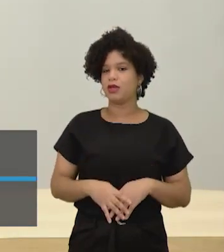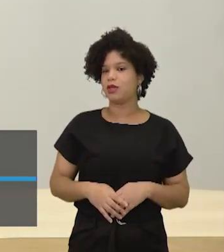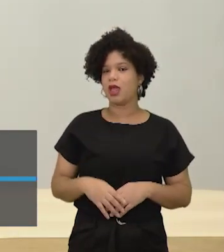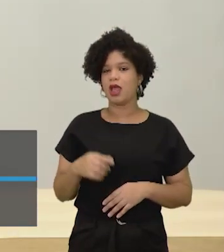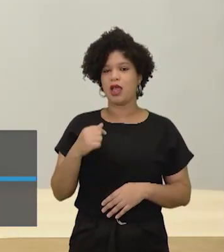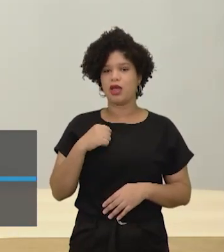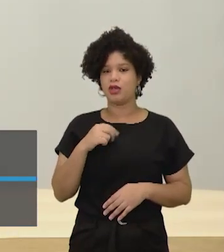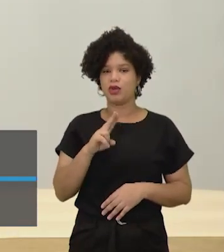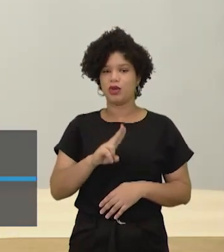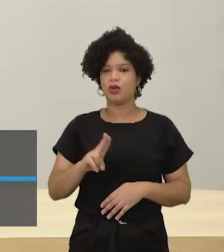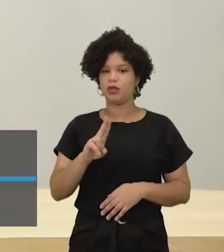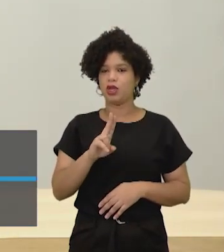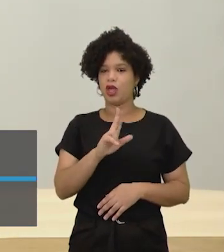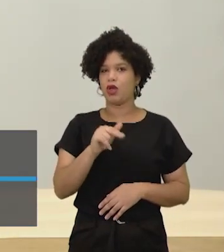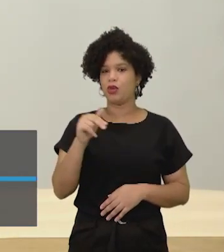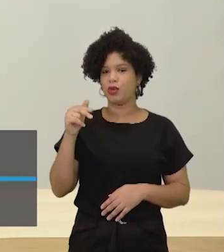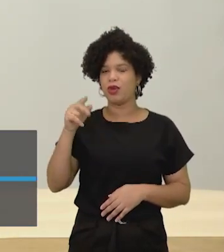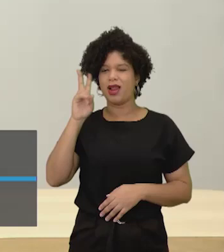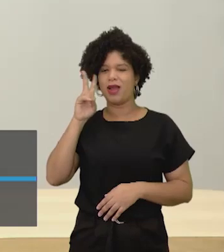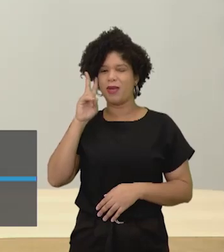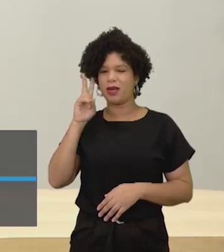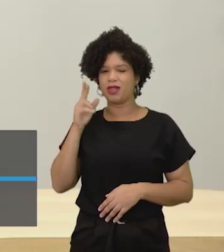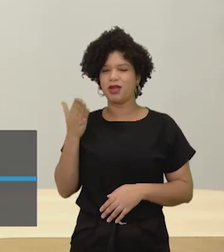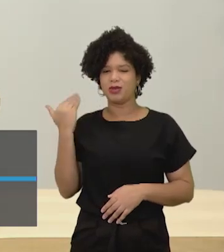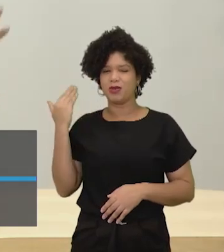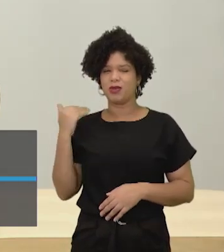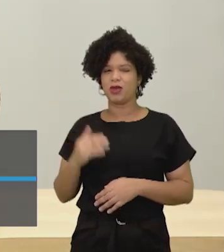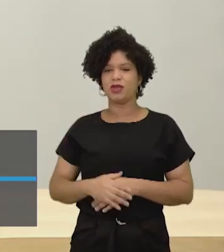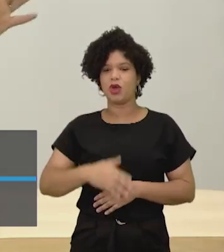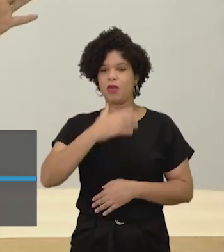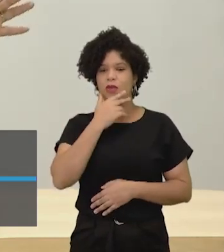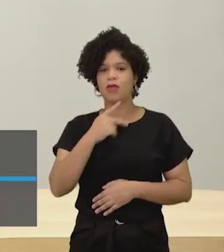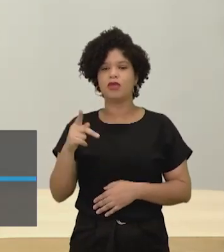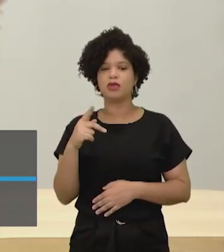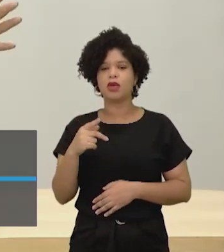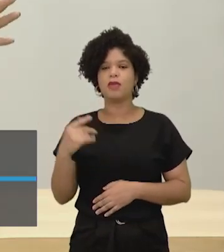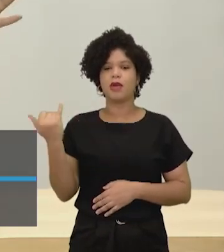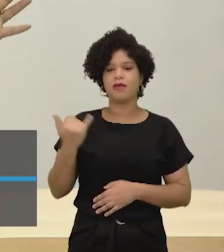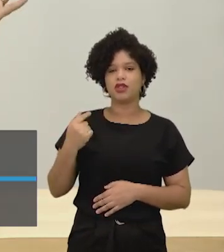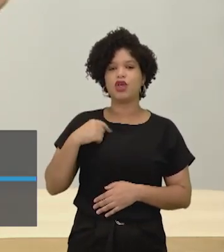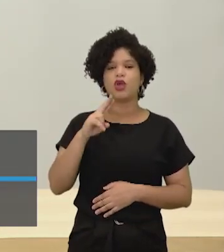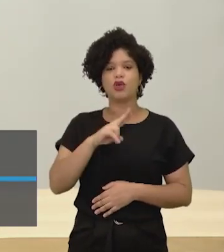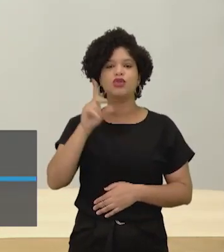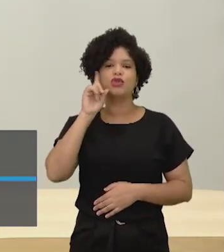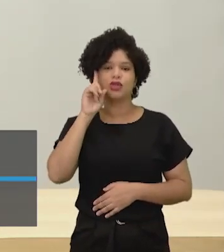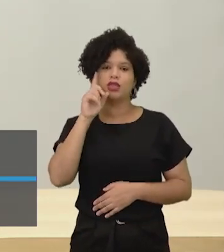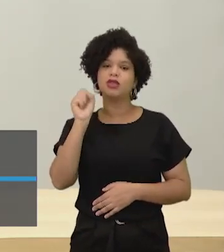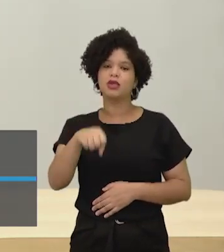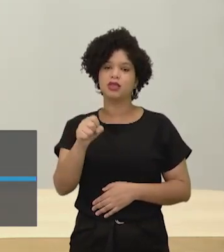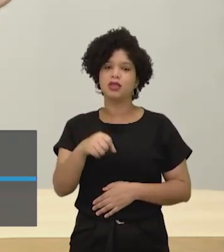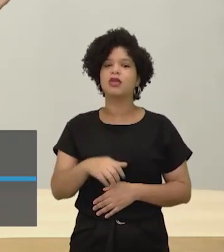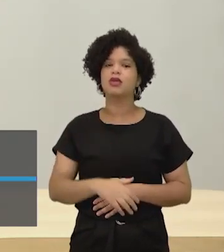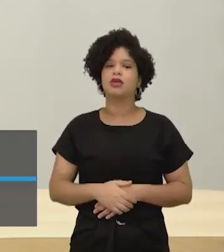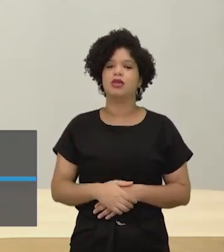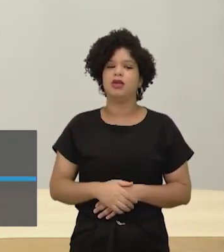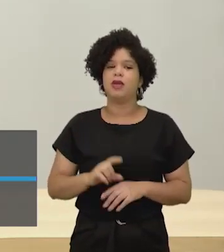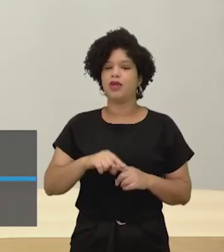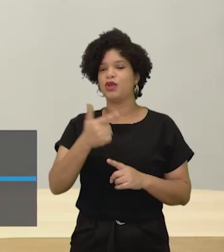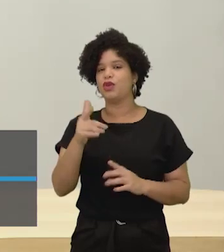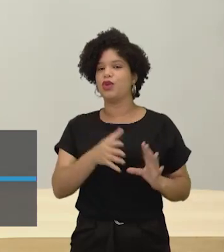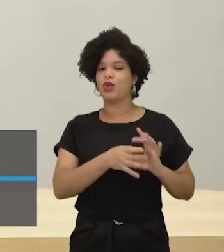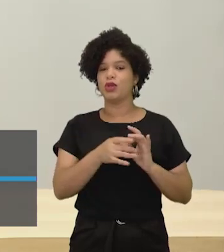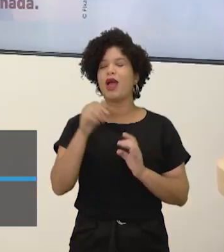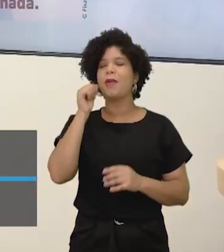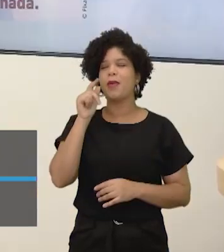nunca usei, né? Brincava muito, fazia esse trocadilho. E o professor depois mostrou que eu usava, assim, eu uso no dia a dia. Mas aí é outro contexto. A